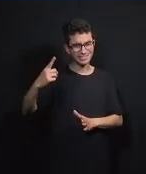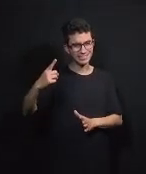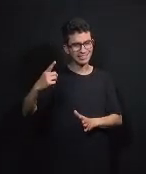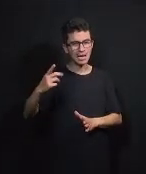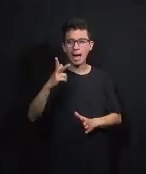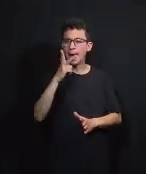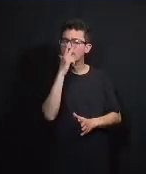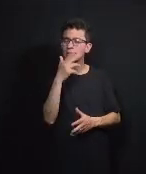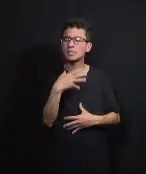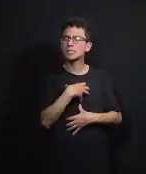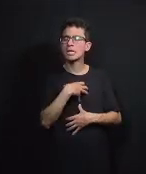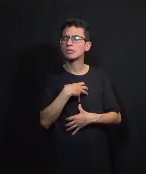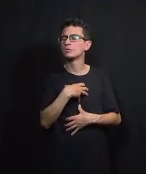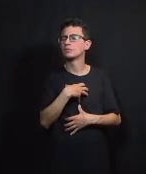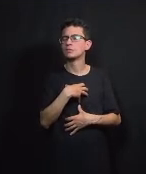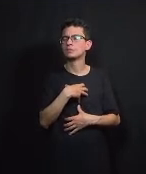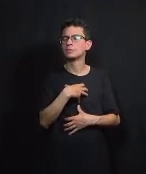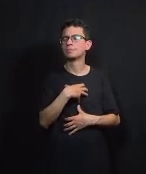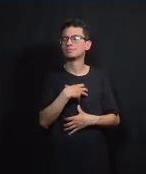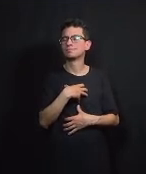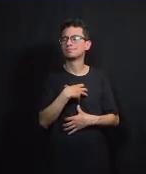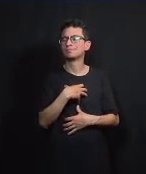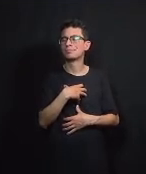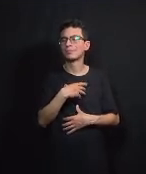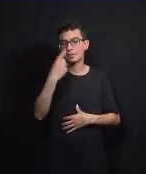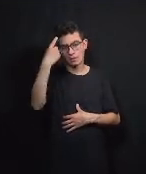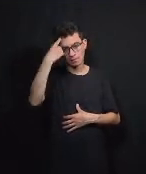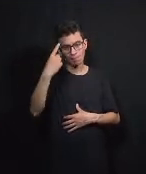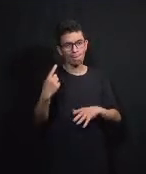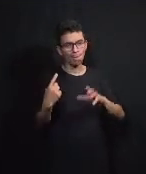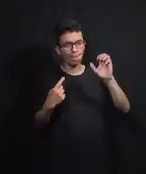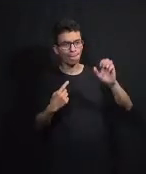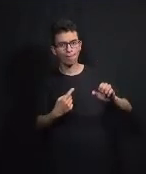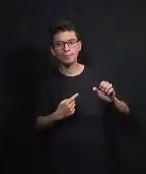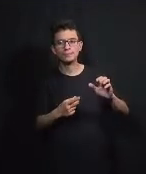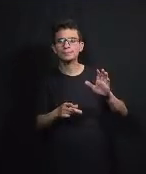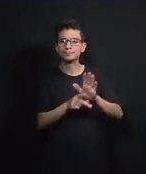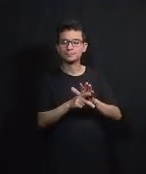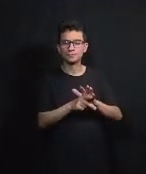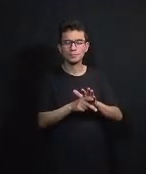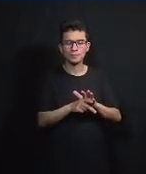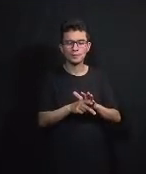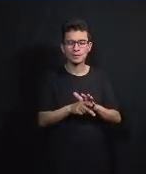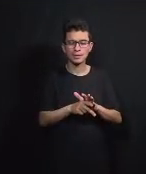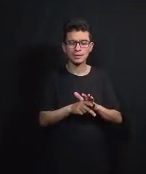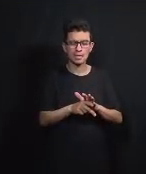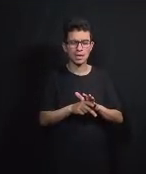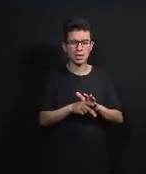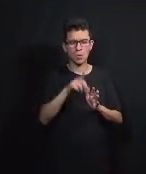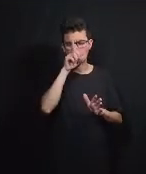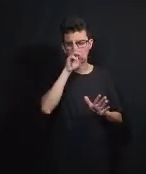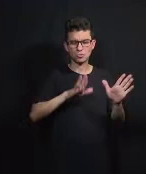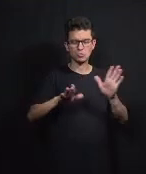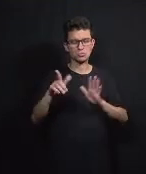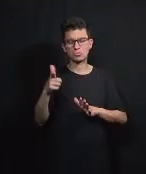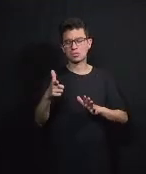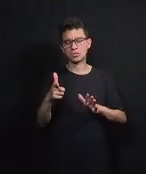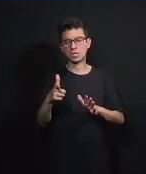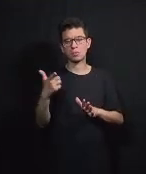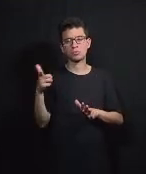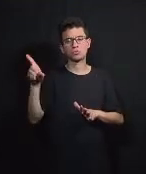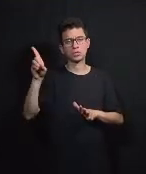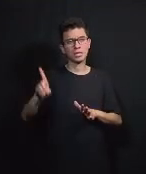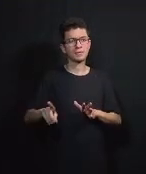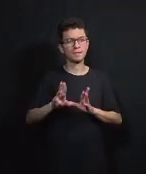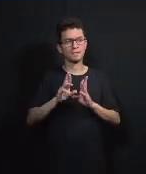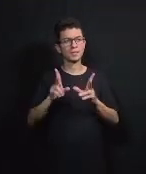populismo de esquerda não está livre desse vício, mas o populismo de direita presente, ele